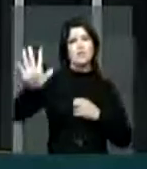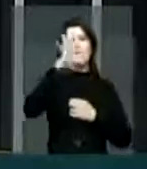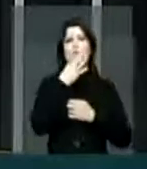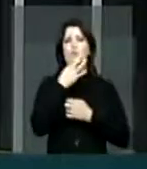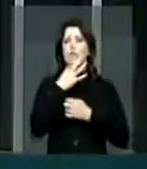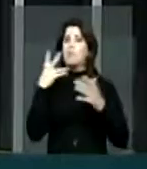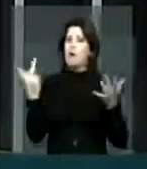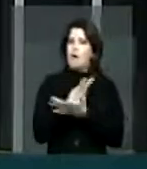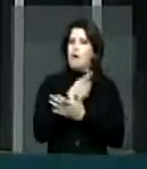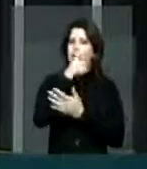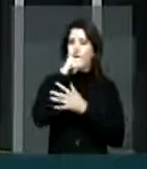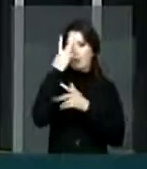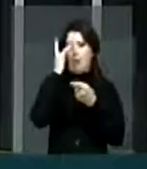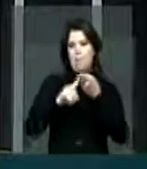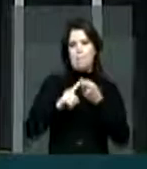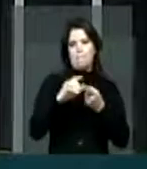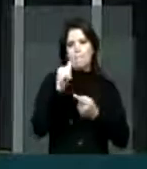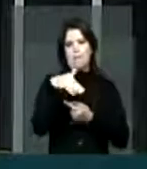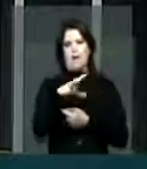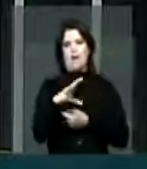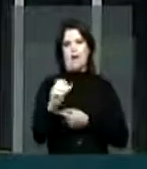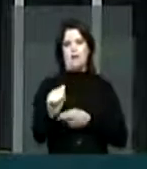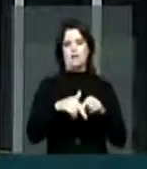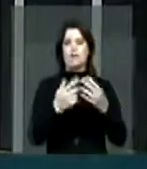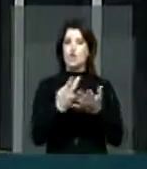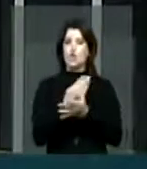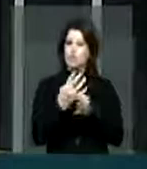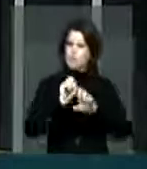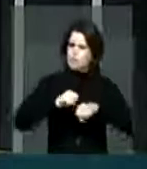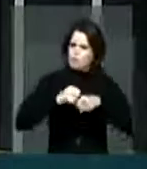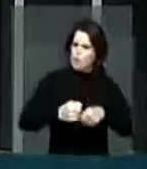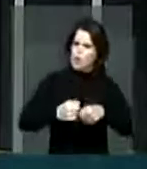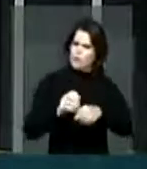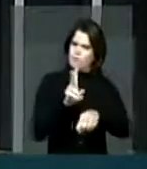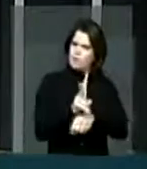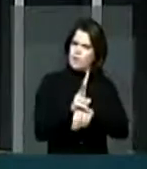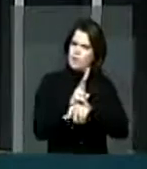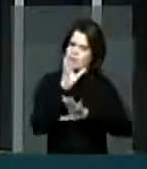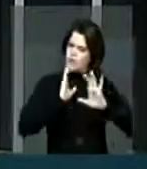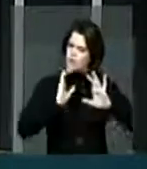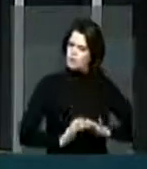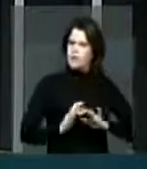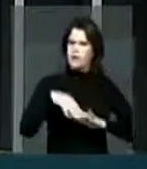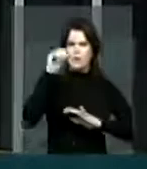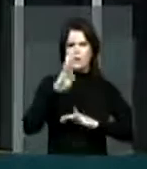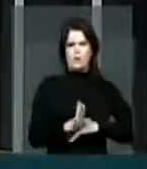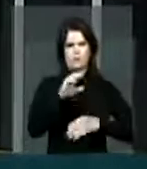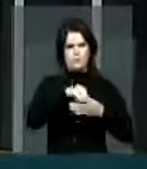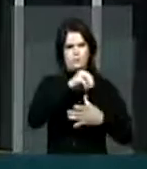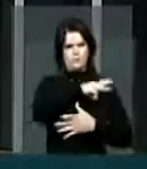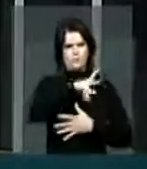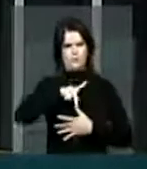correm risco de vida, colocam toda a sua energia a favor da cidadania. Aqui no Ministério